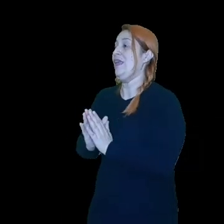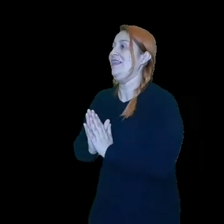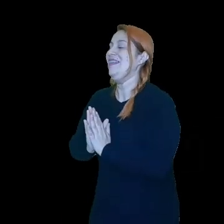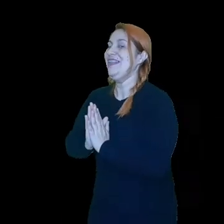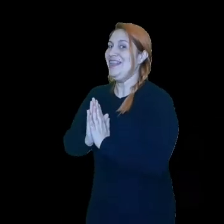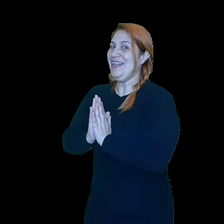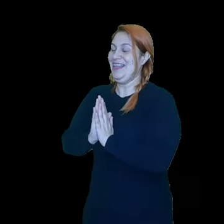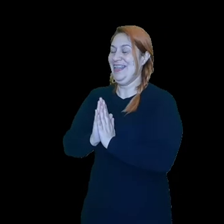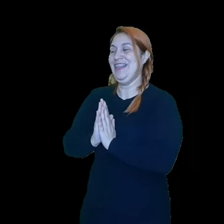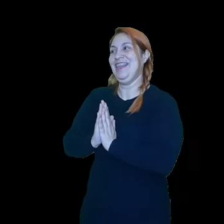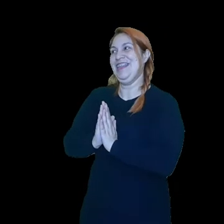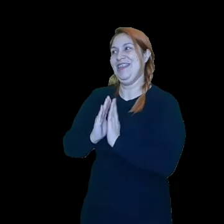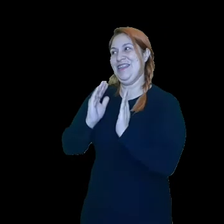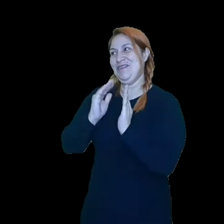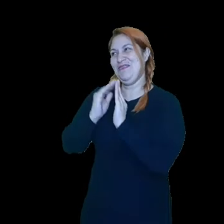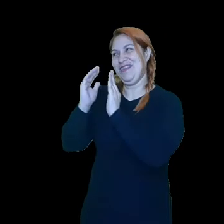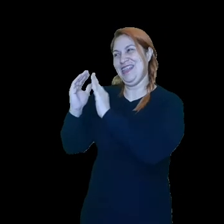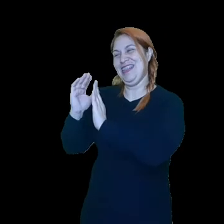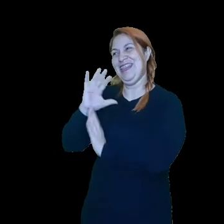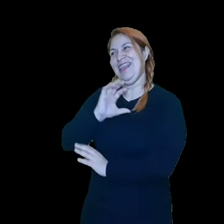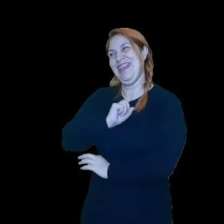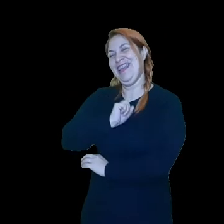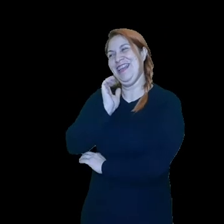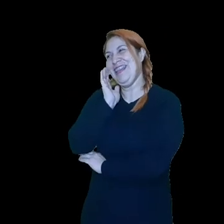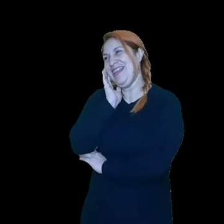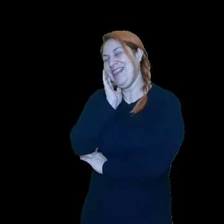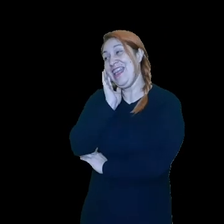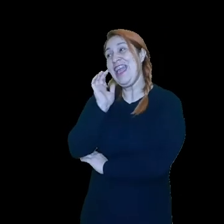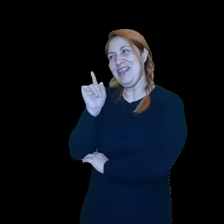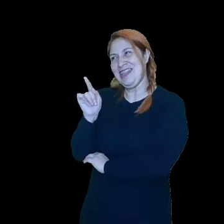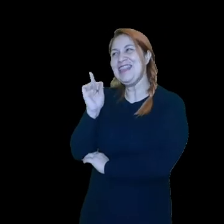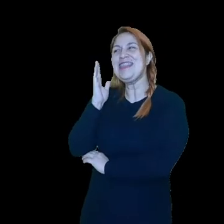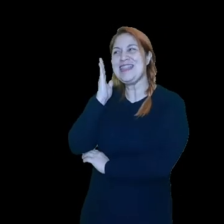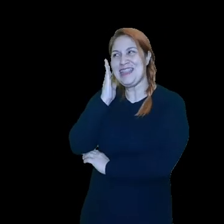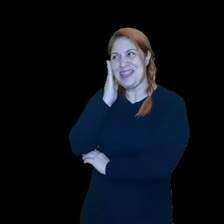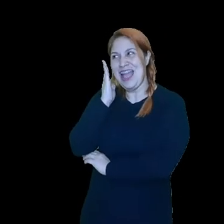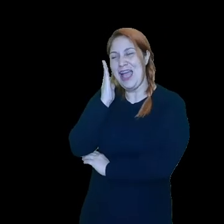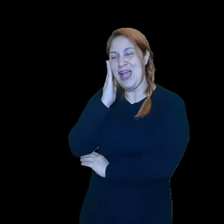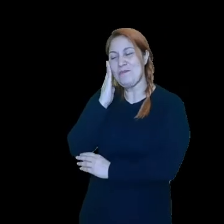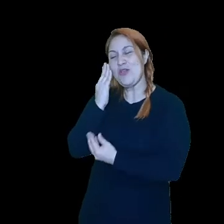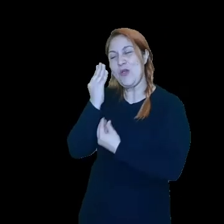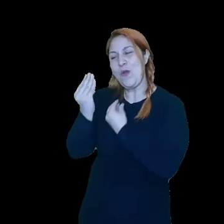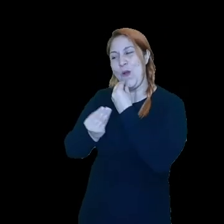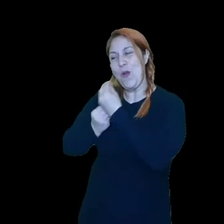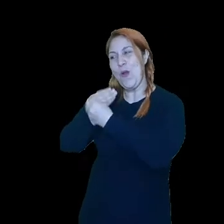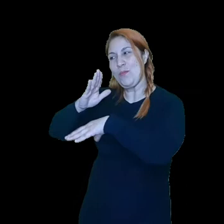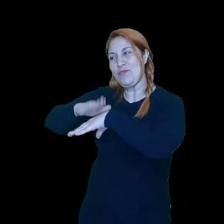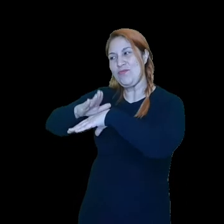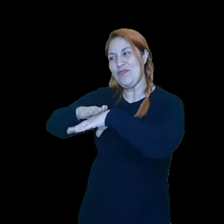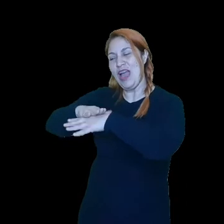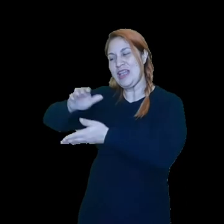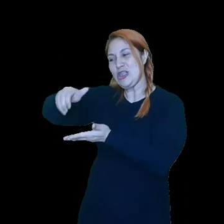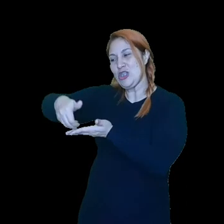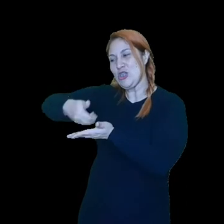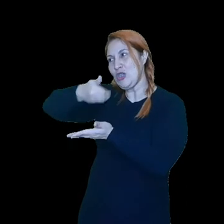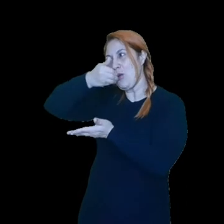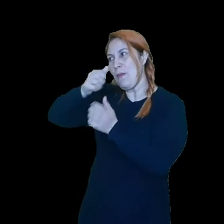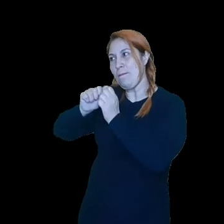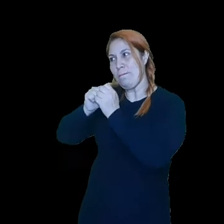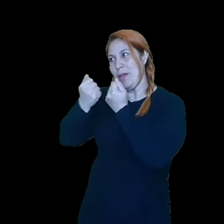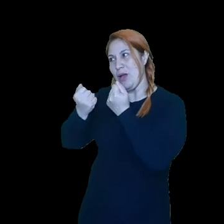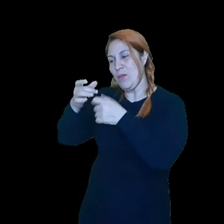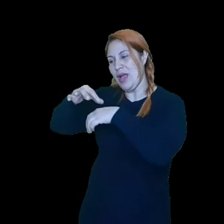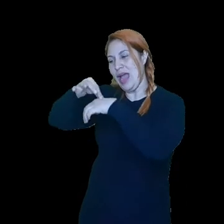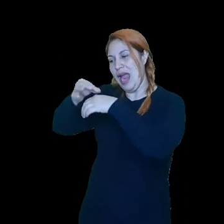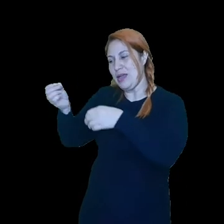cara vizinha, por acaso a senhora sabe fazer sopa de pão com miúdos? Claro,